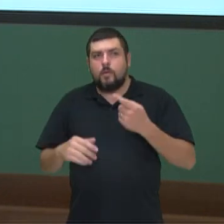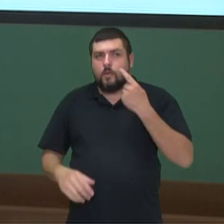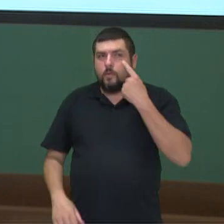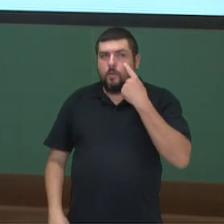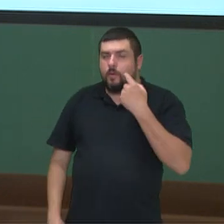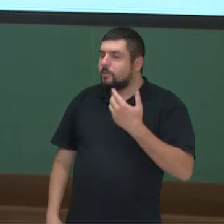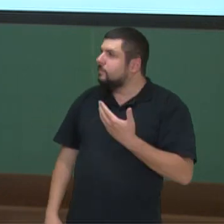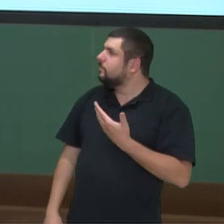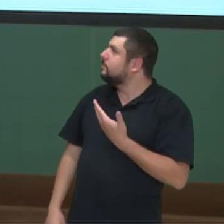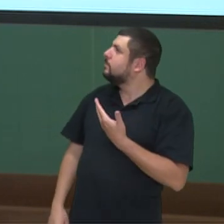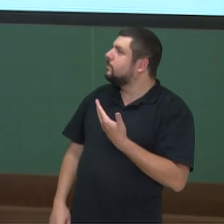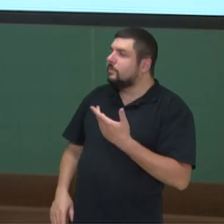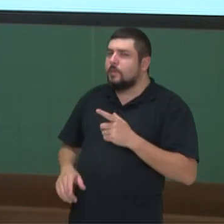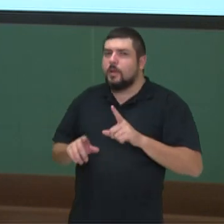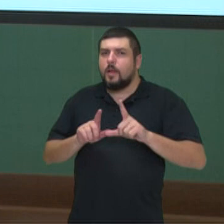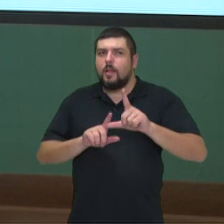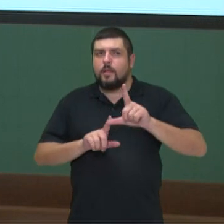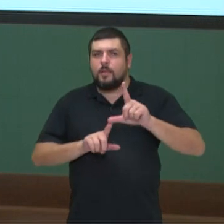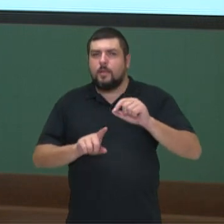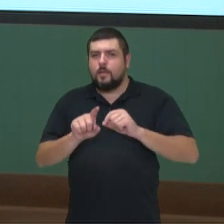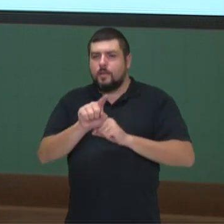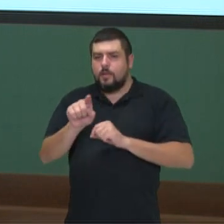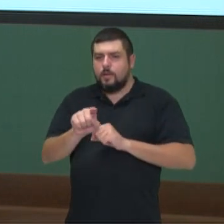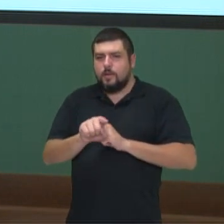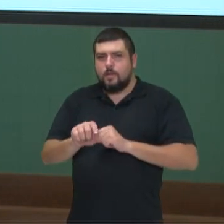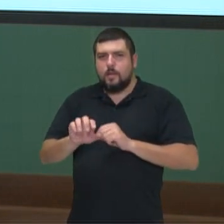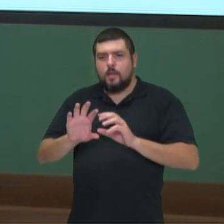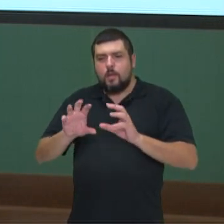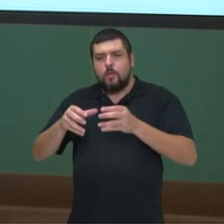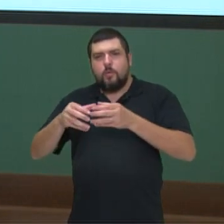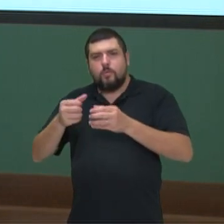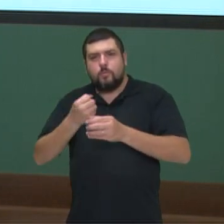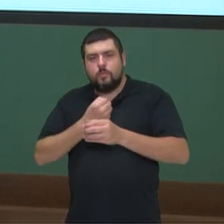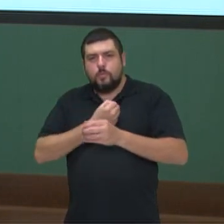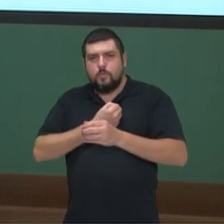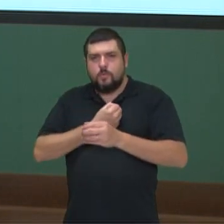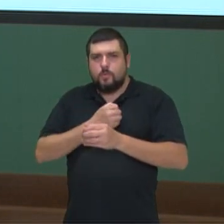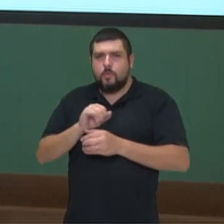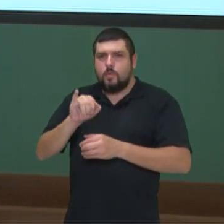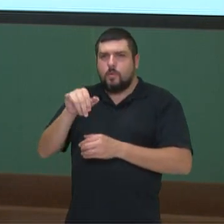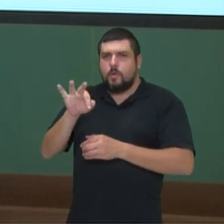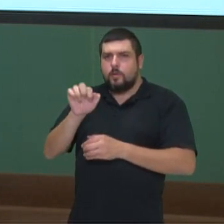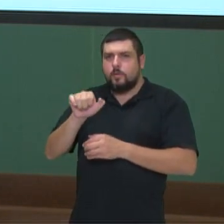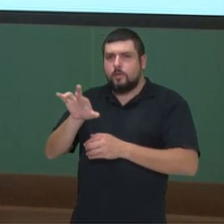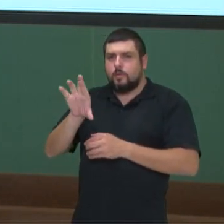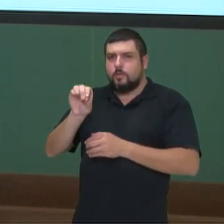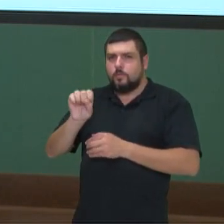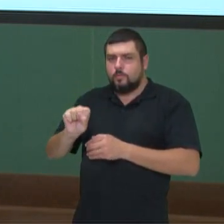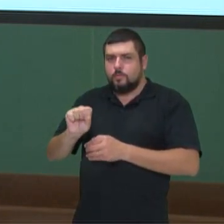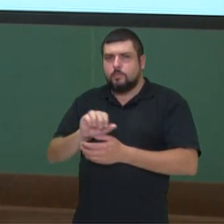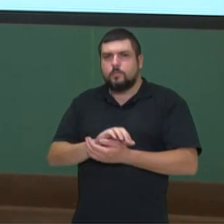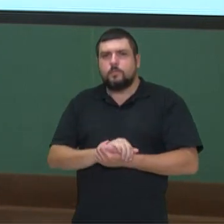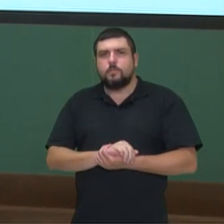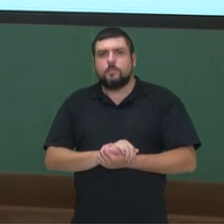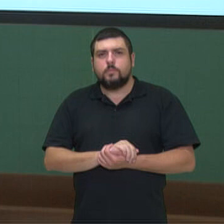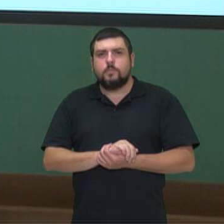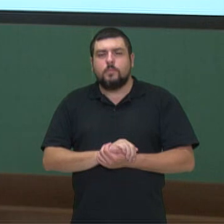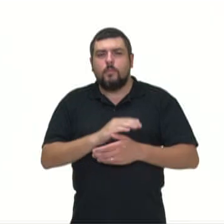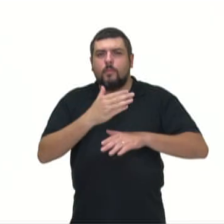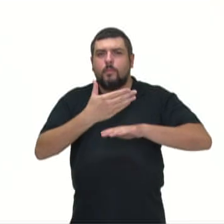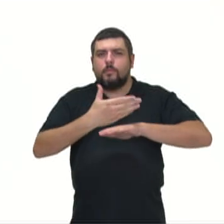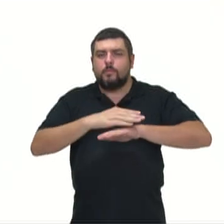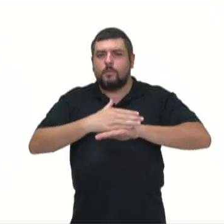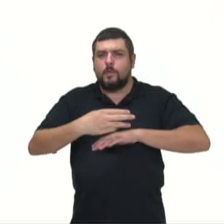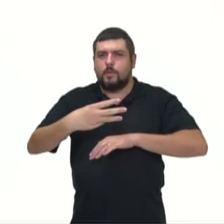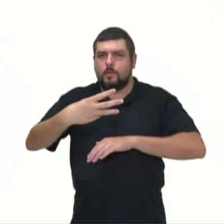números inteiros, ok? Vamos para o praticando 3? No praticando 3, calcule